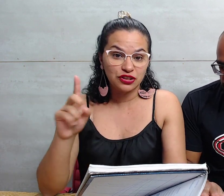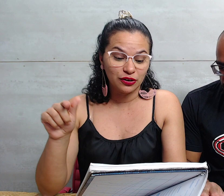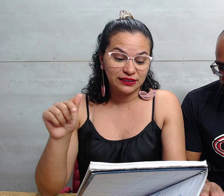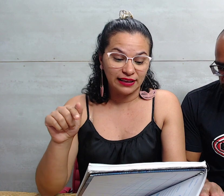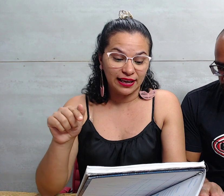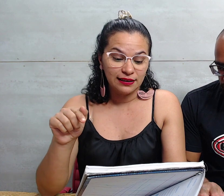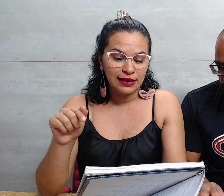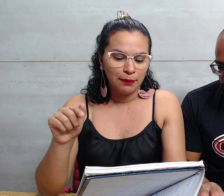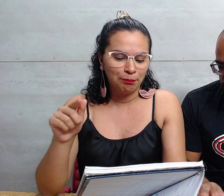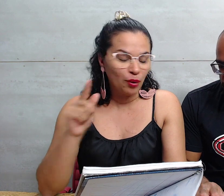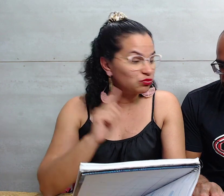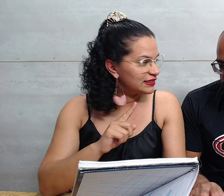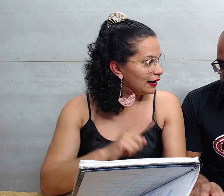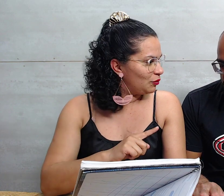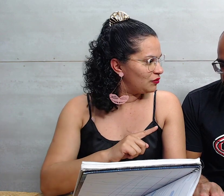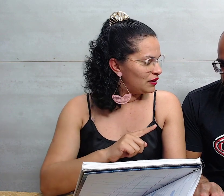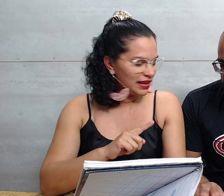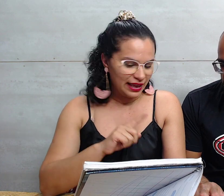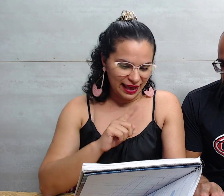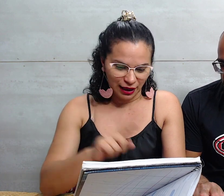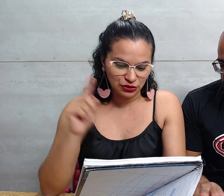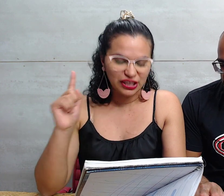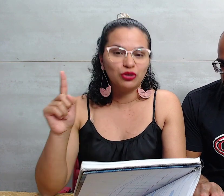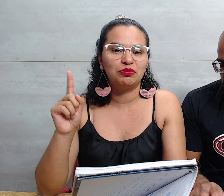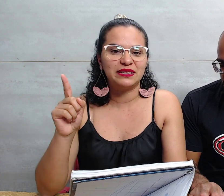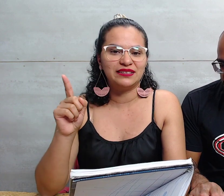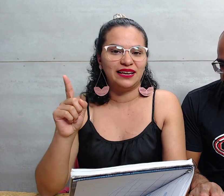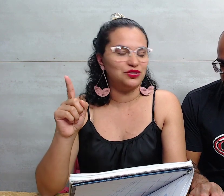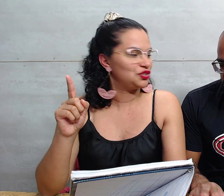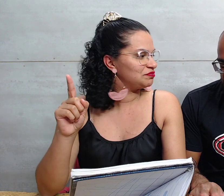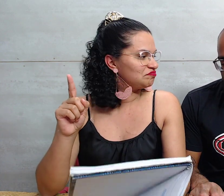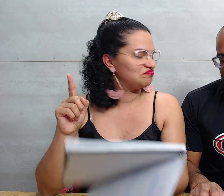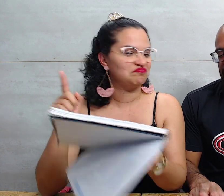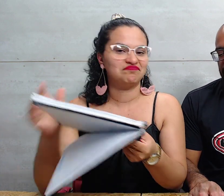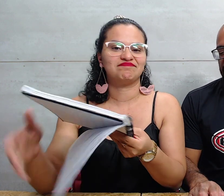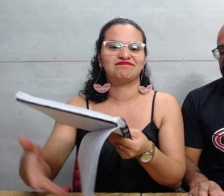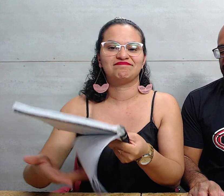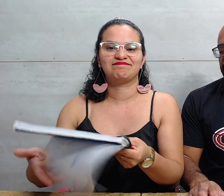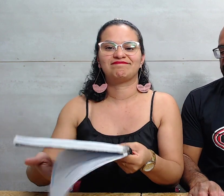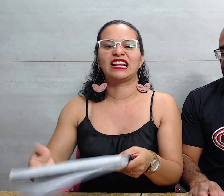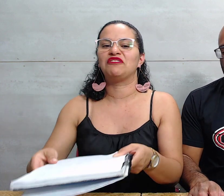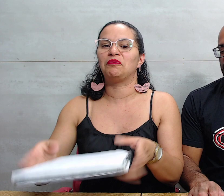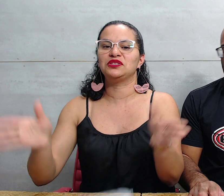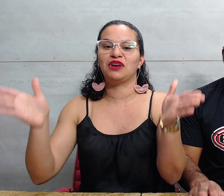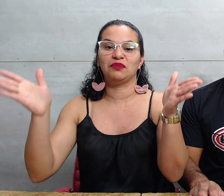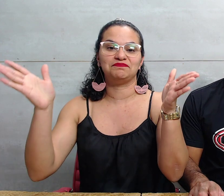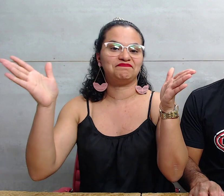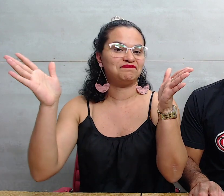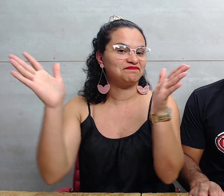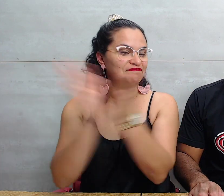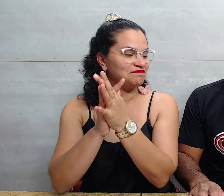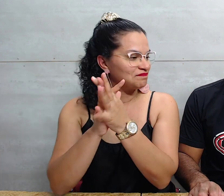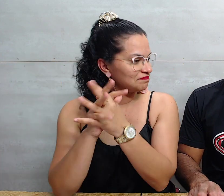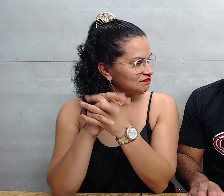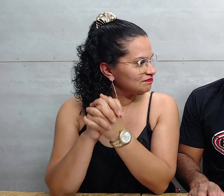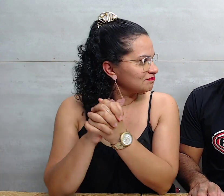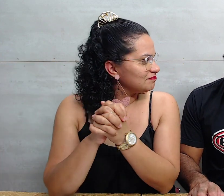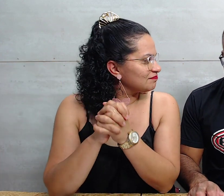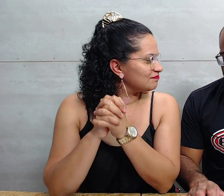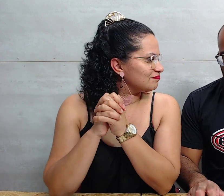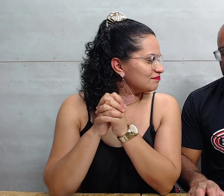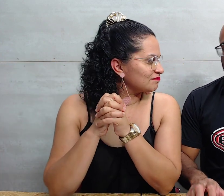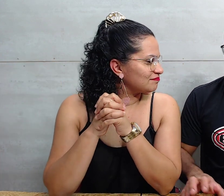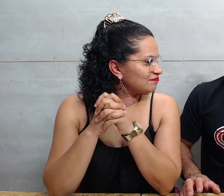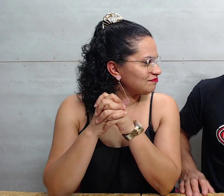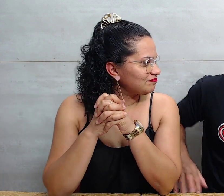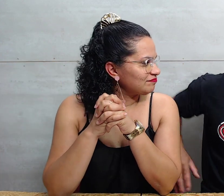que o senhor tem, bundão é o senhor presidente. Puta, mano, levou pro pessoal. Levou pro pessoal. Levou pro pessoal.